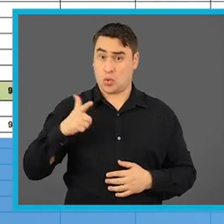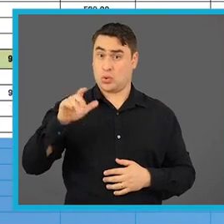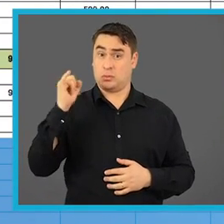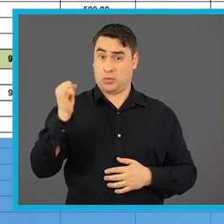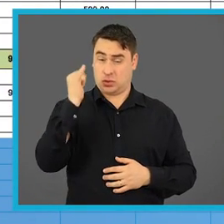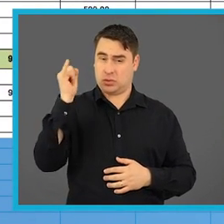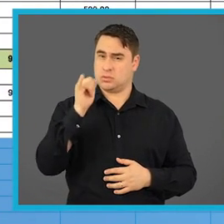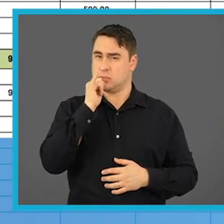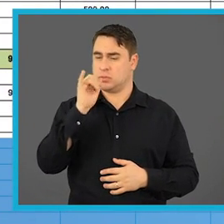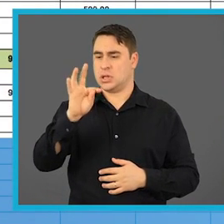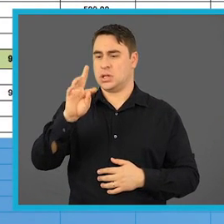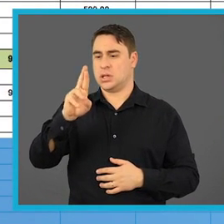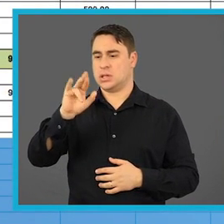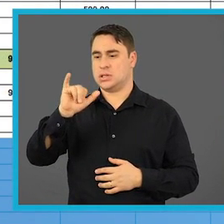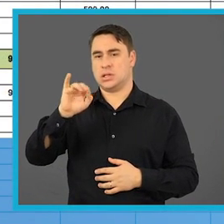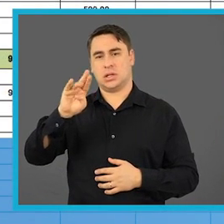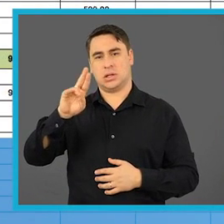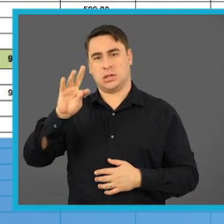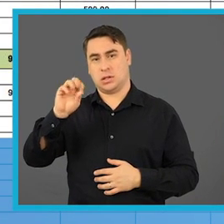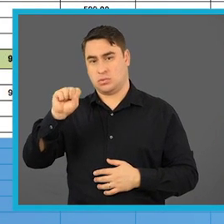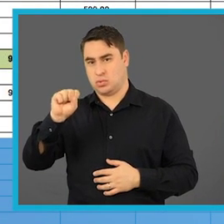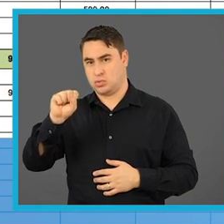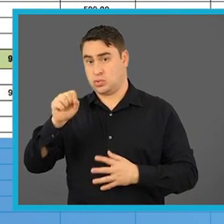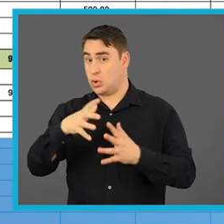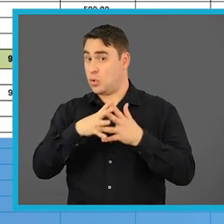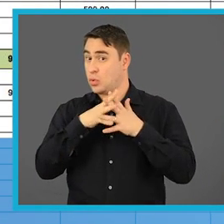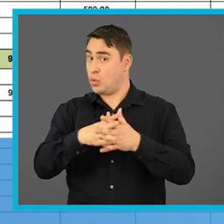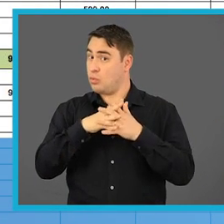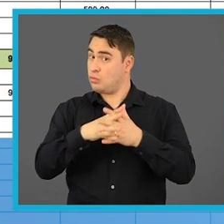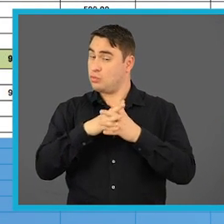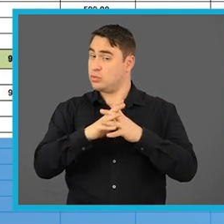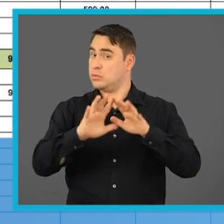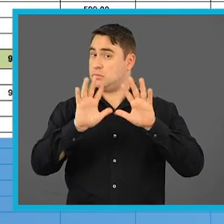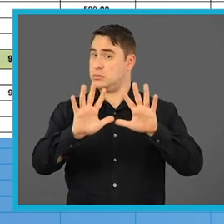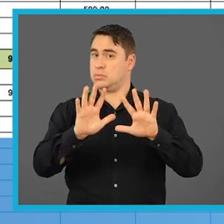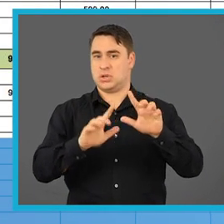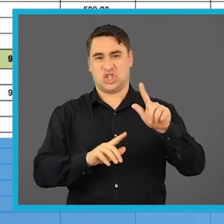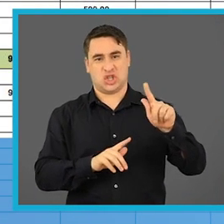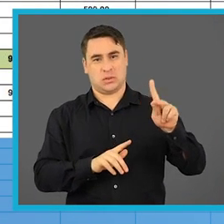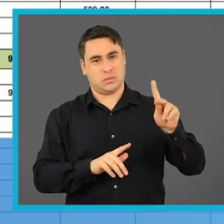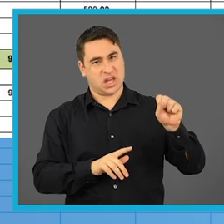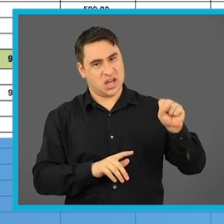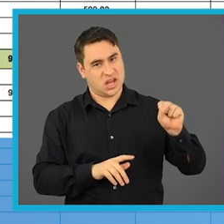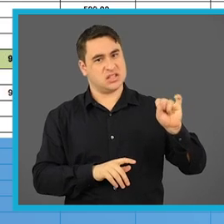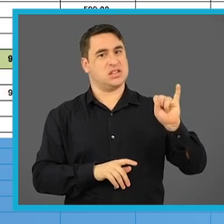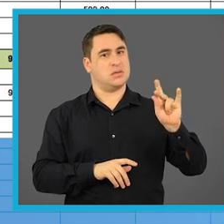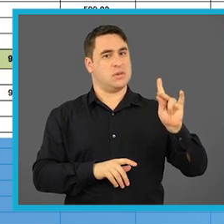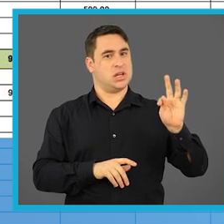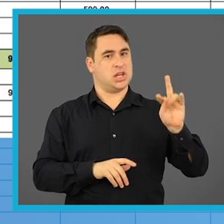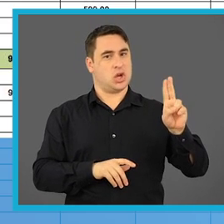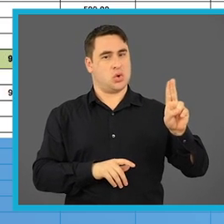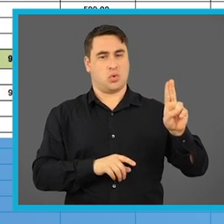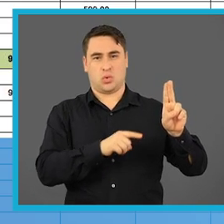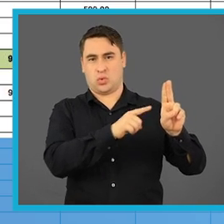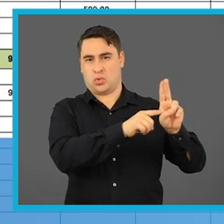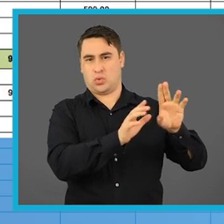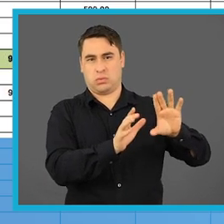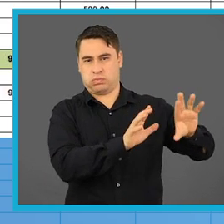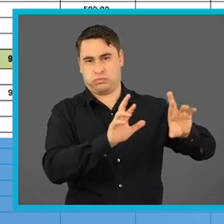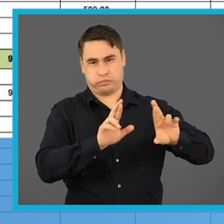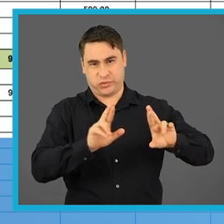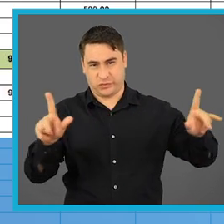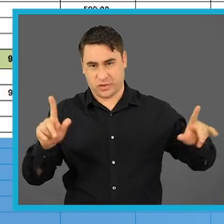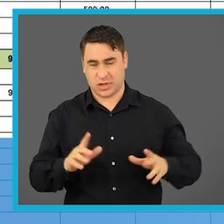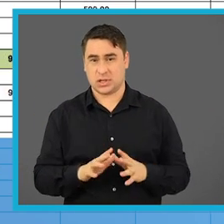campo importante, tributos. Muitos confundem tributos com GPS, com IPTU, são